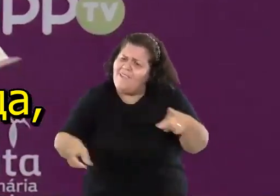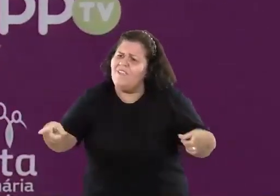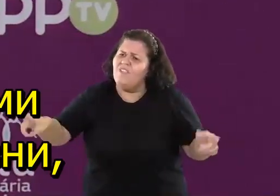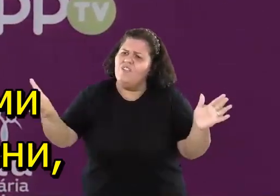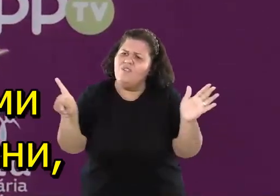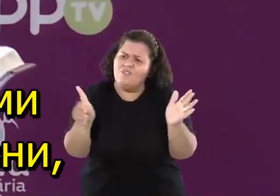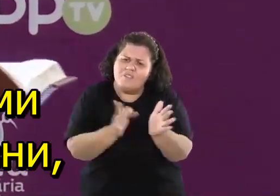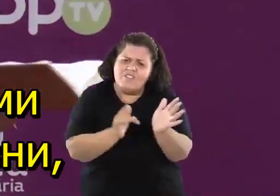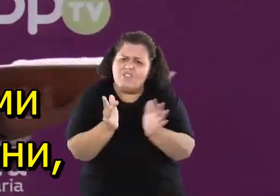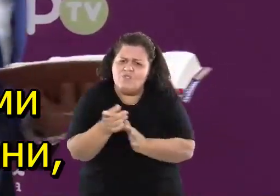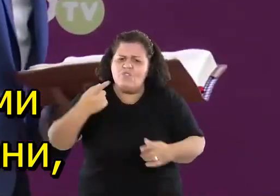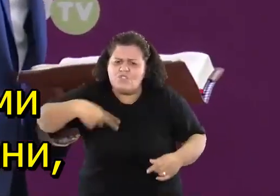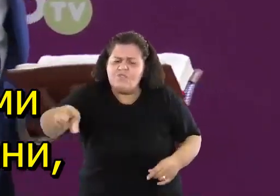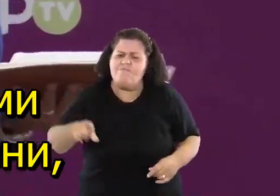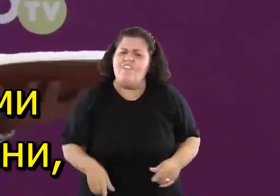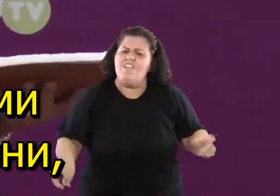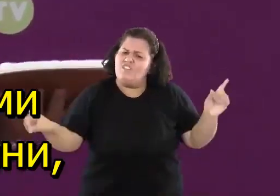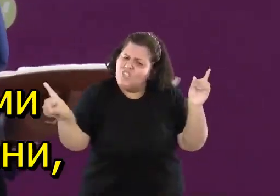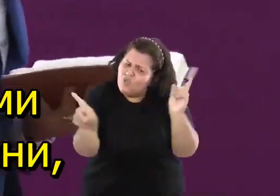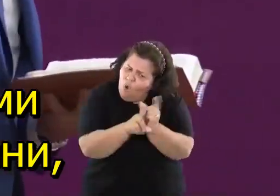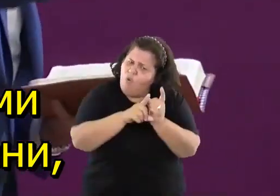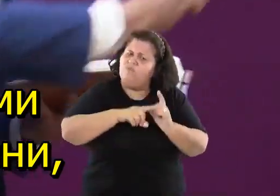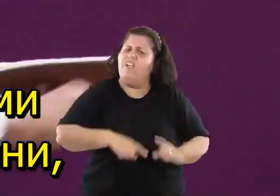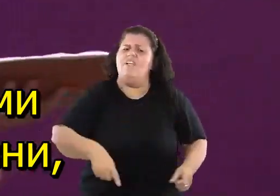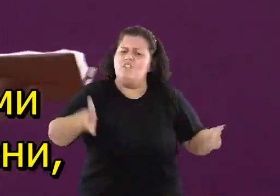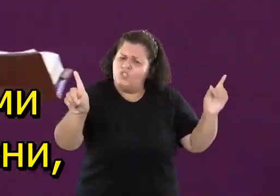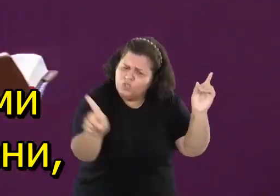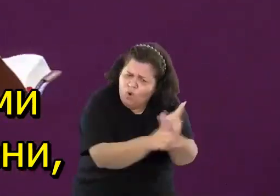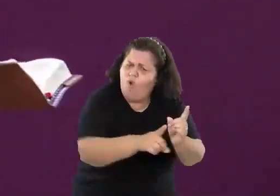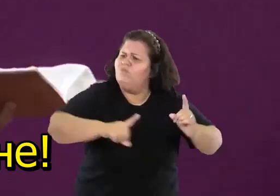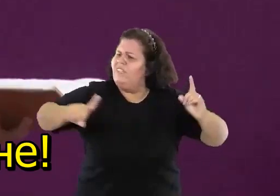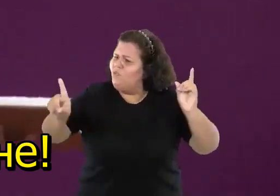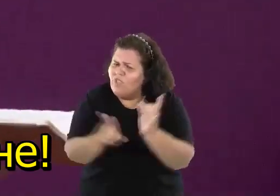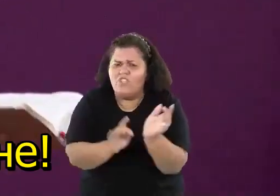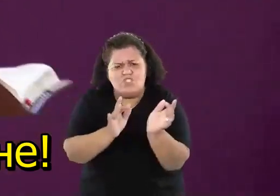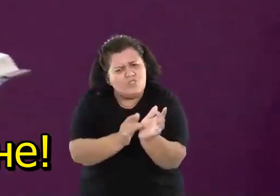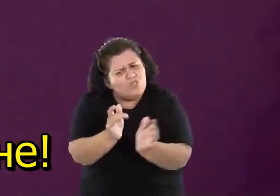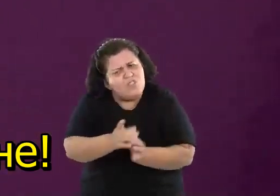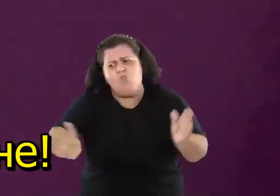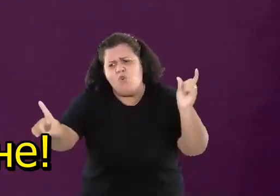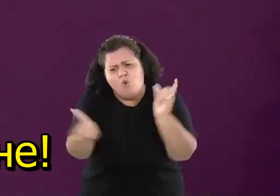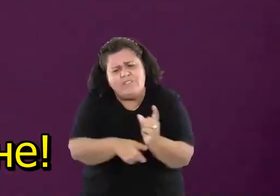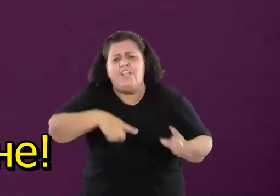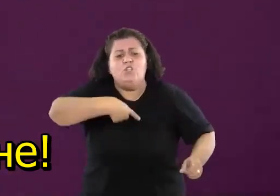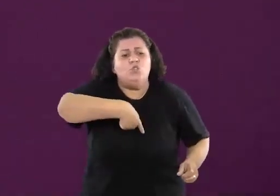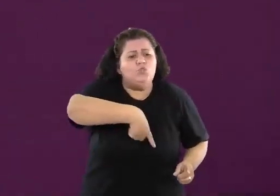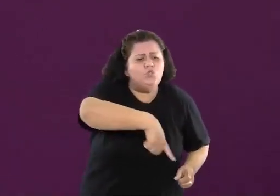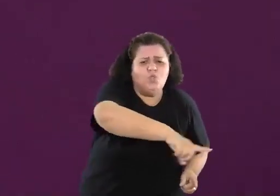O Senhor encontra com você, é no cotidiano da sua vida, é na rotina da sua vida,